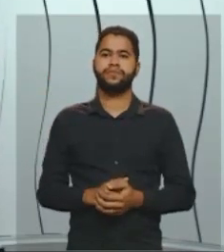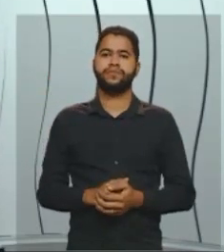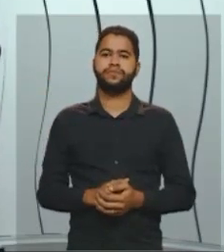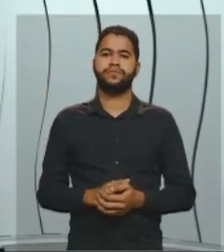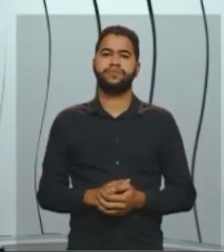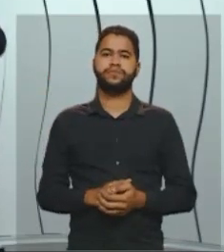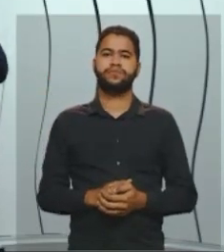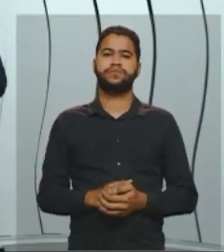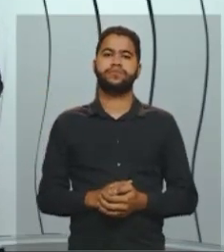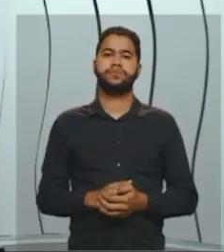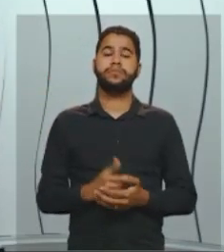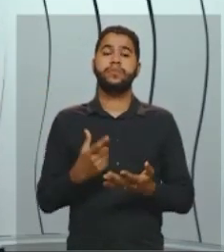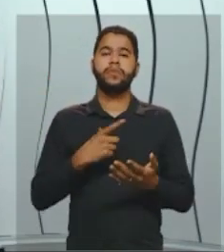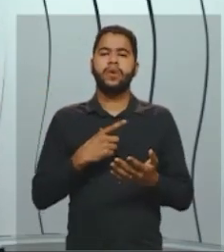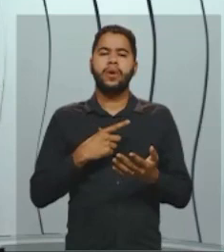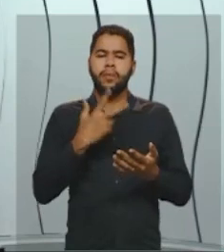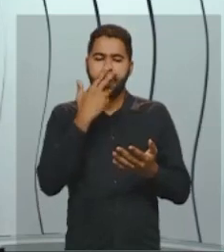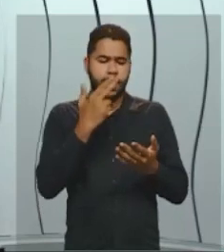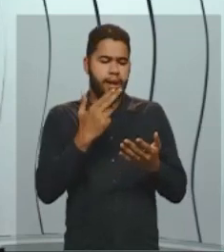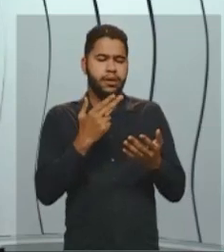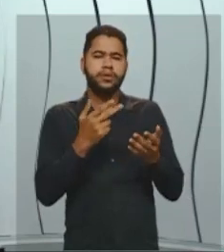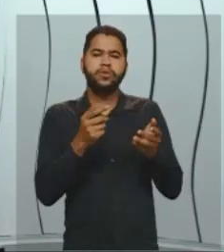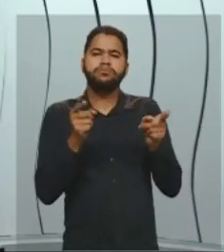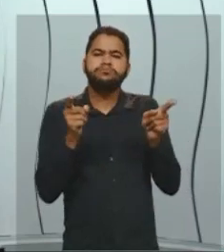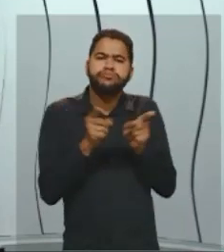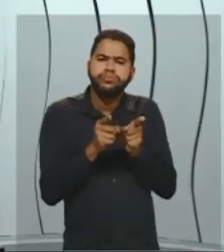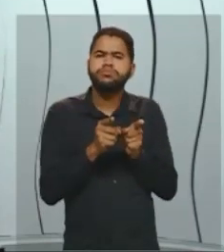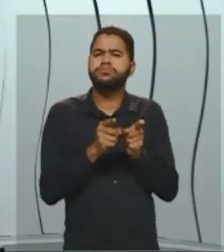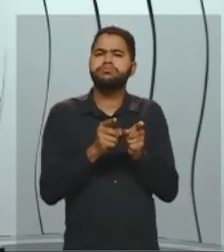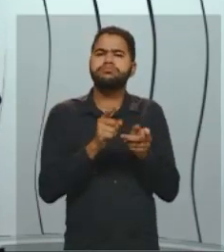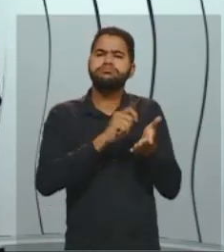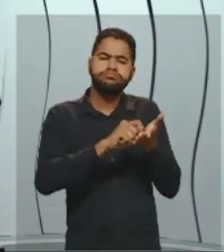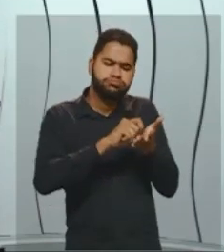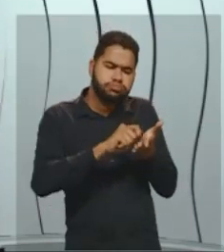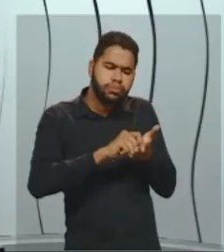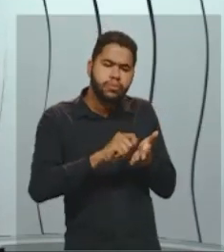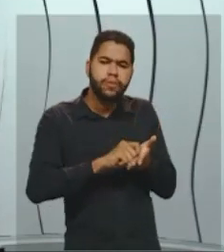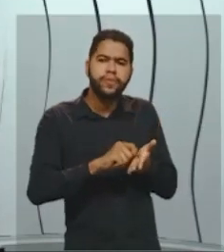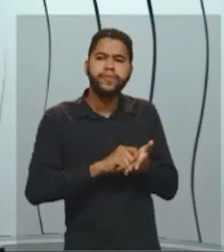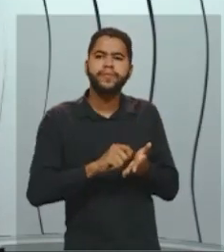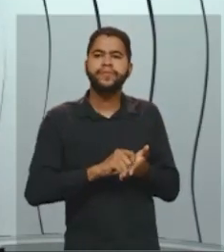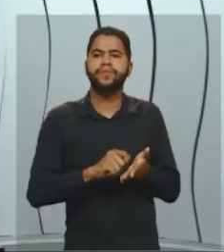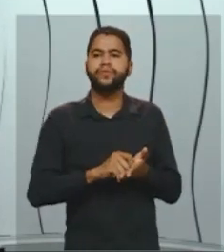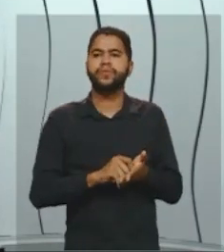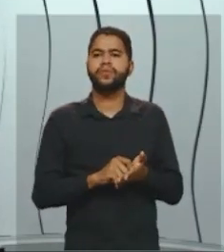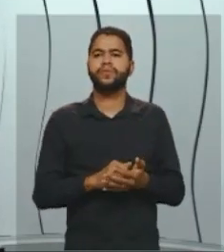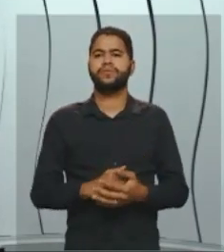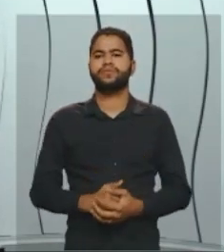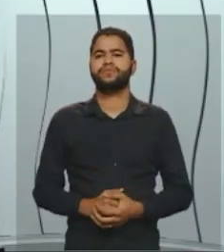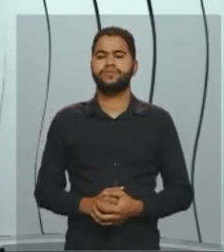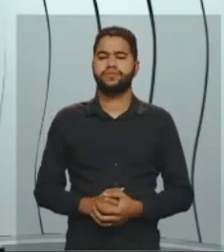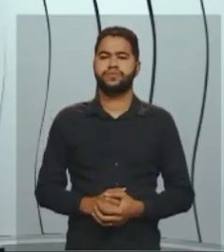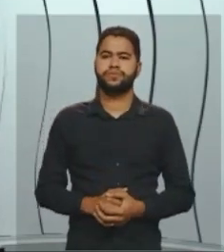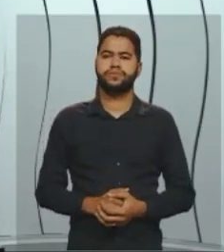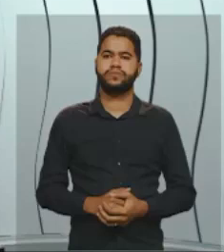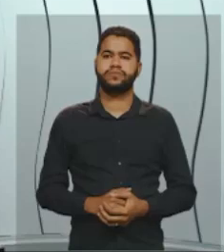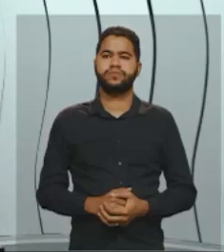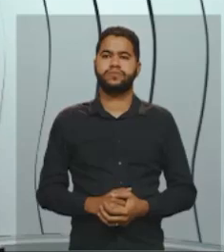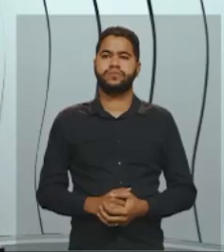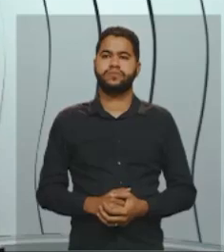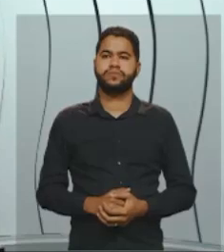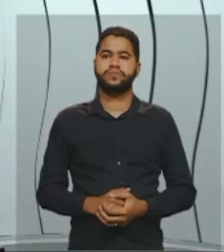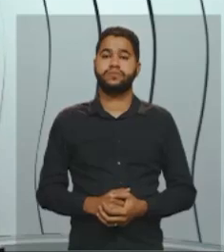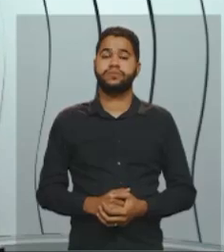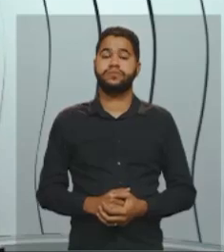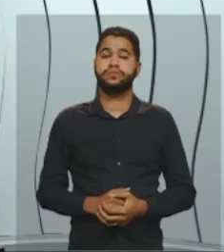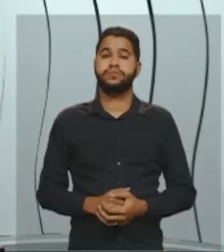um esboço rápido. Almost certainly completed on the spot in a single sitting.